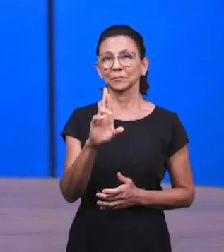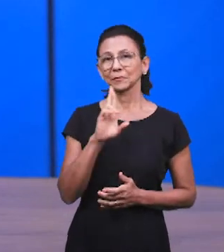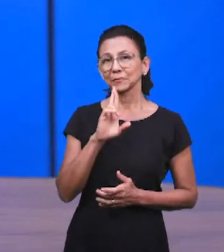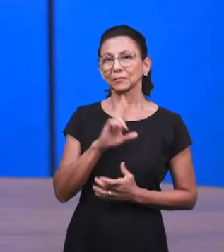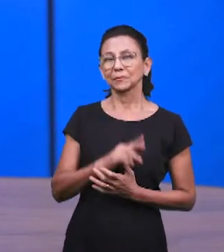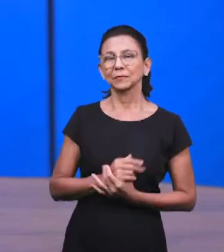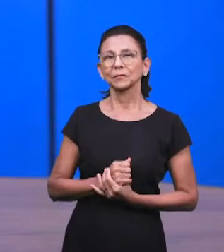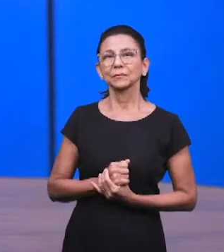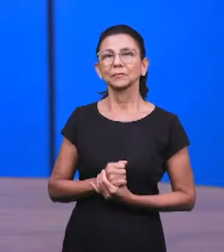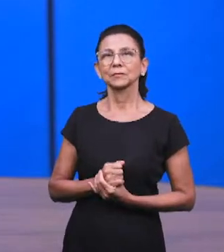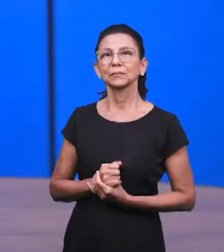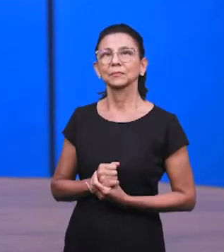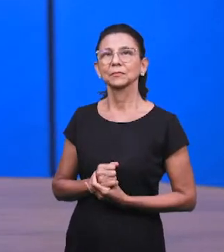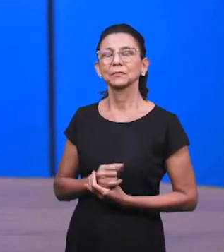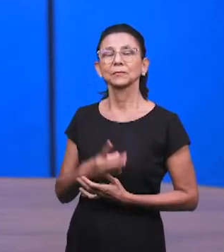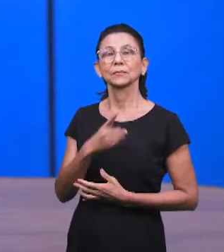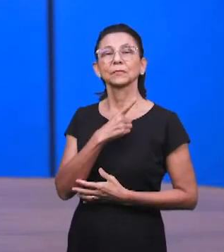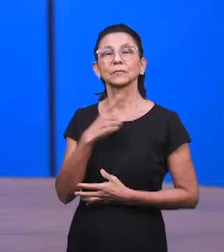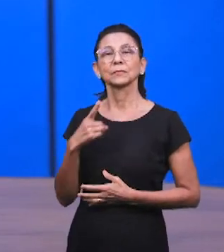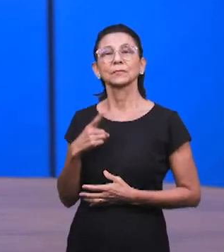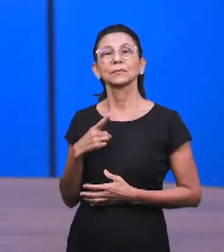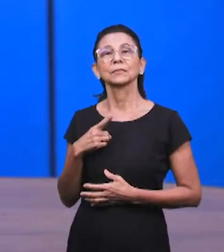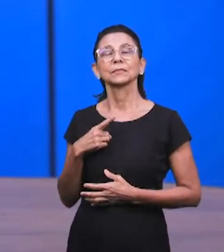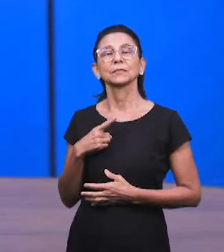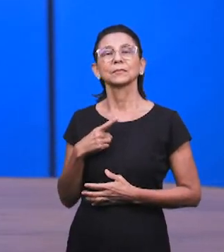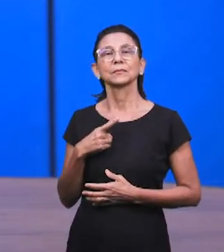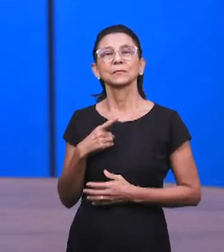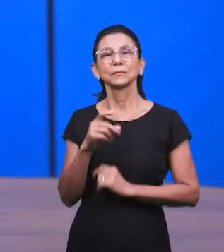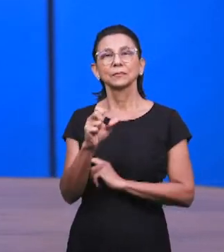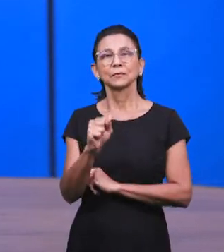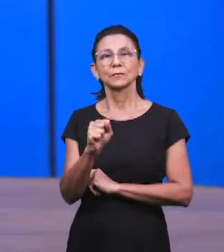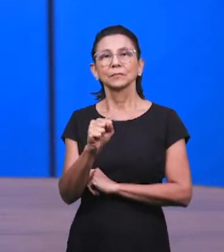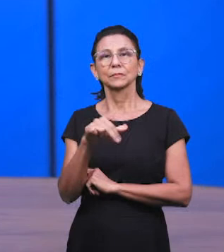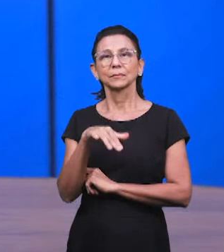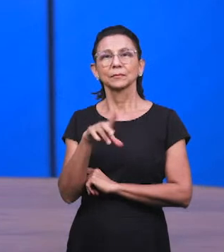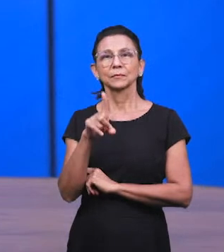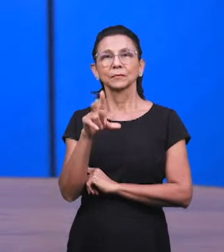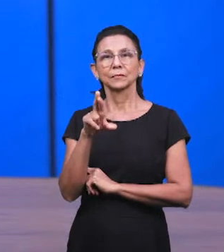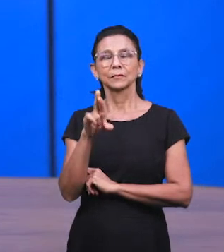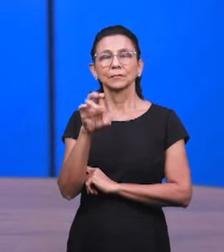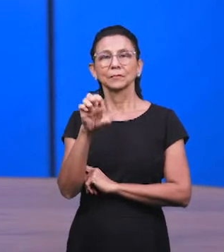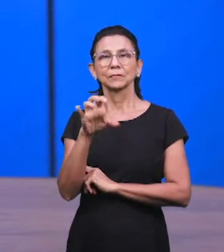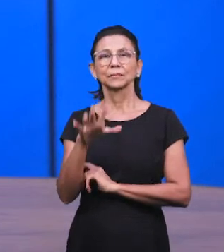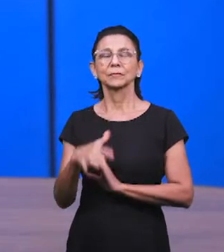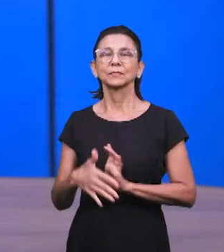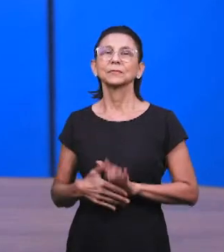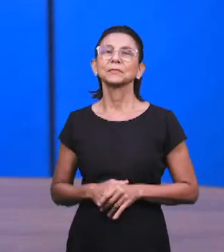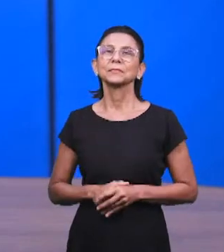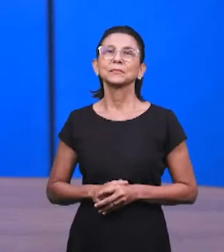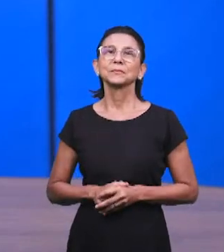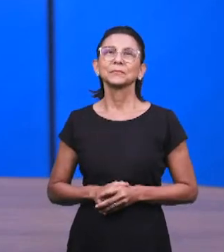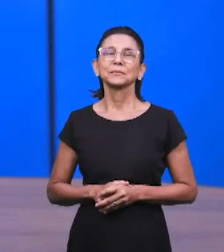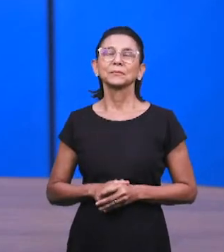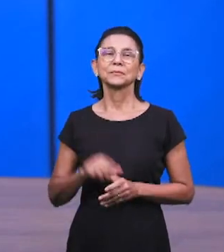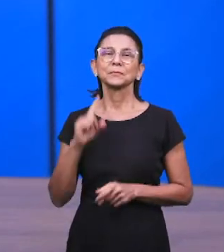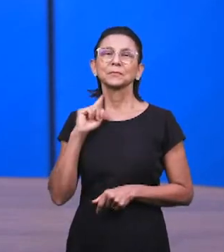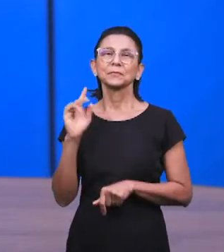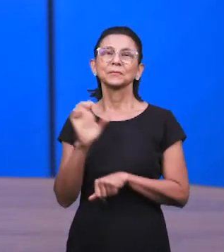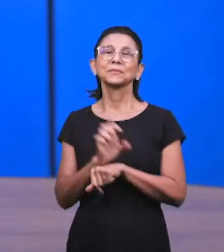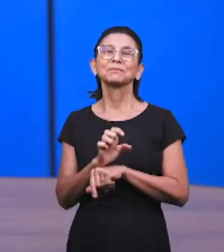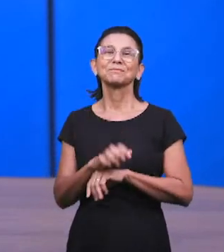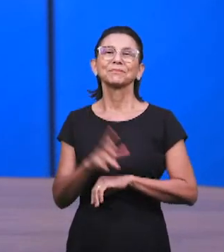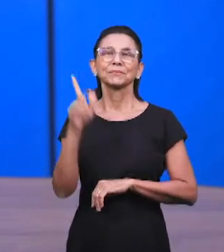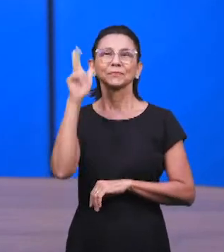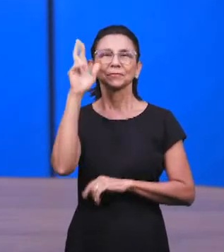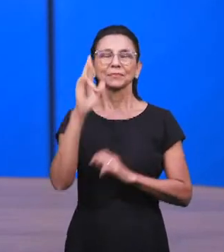pergunta, vai ser o nosso irmão diácono André Eringer. Ele pertence à nossa igreja lá de Manhuaçu, no estado de Minas